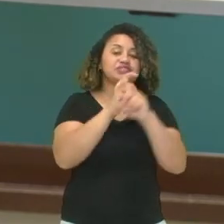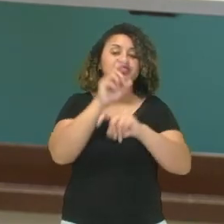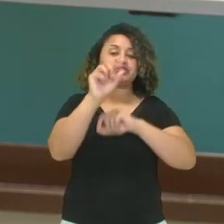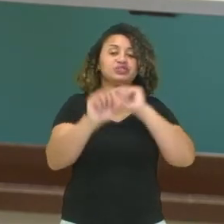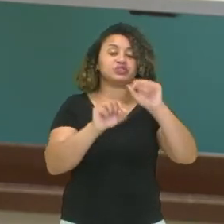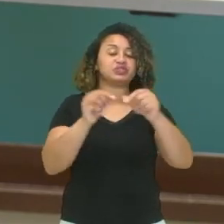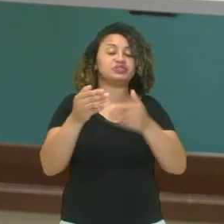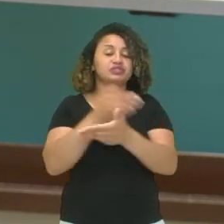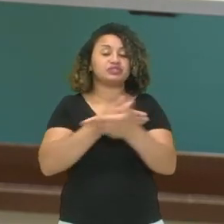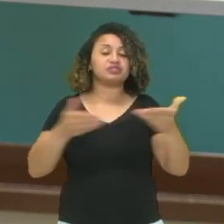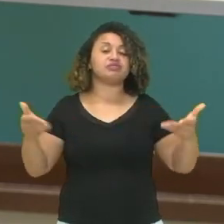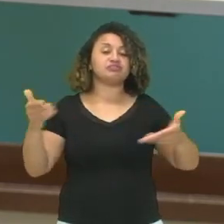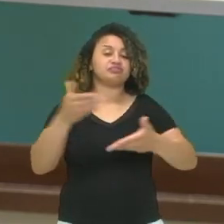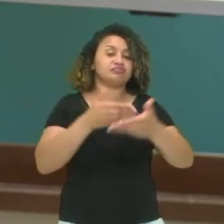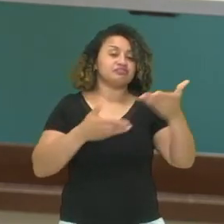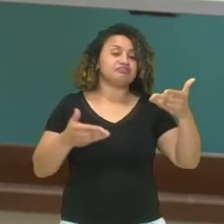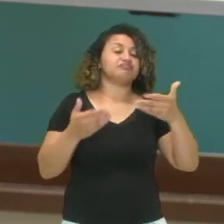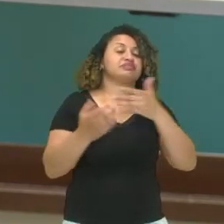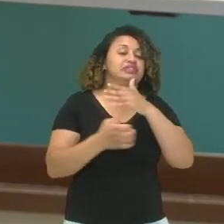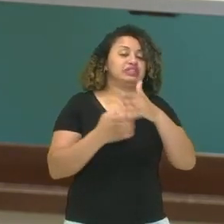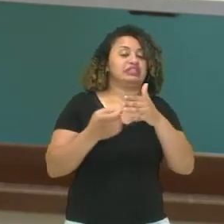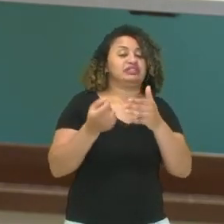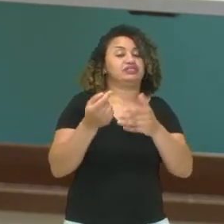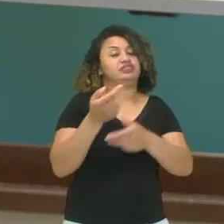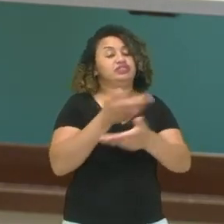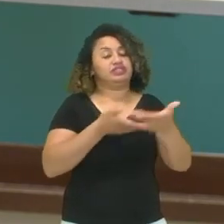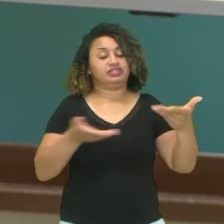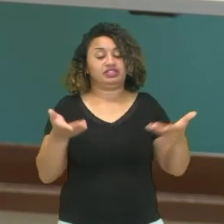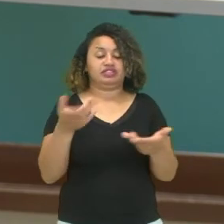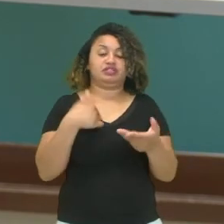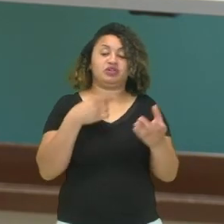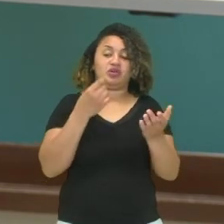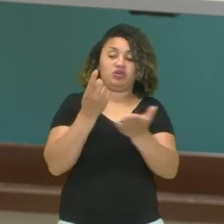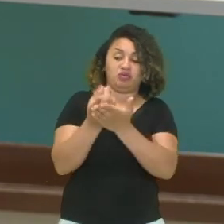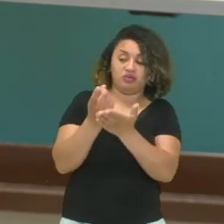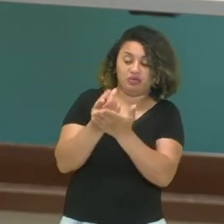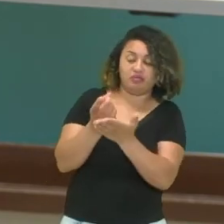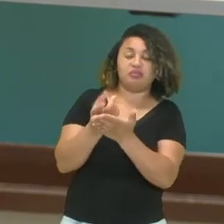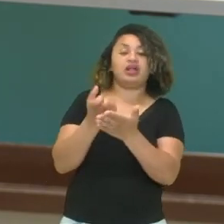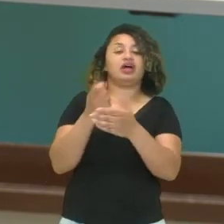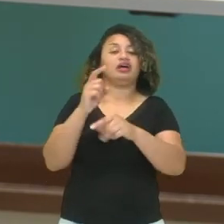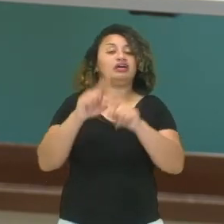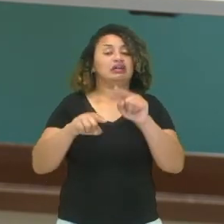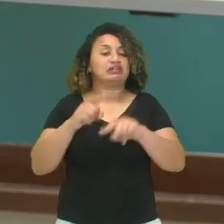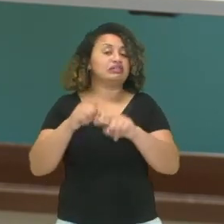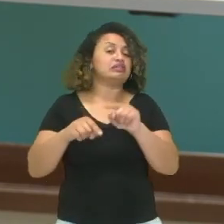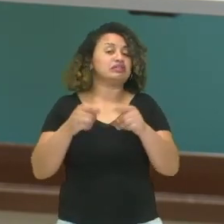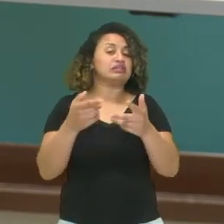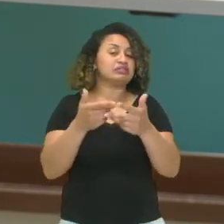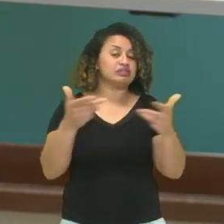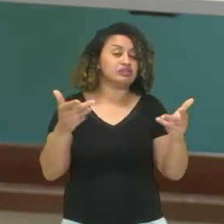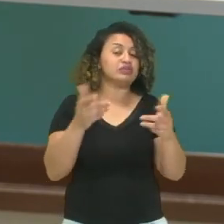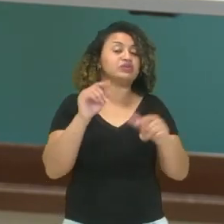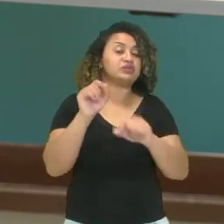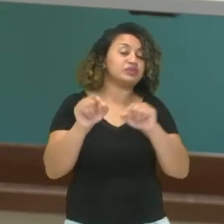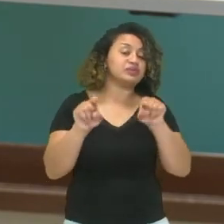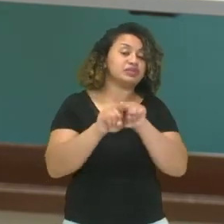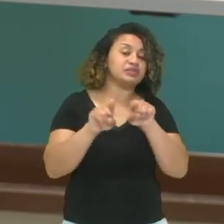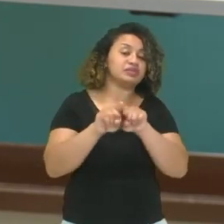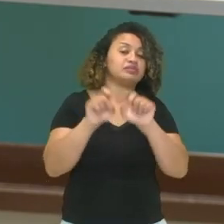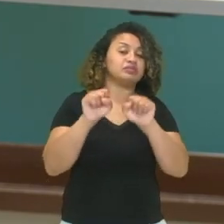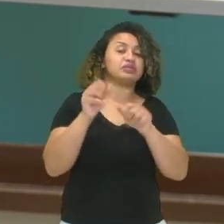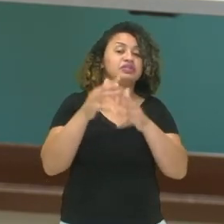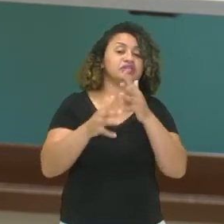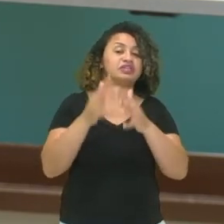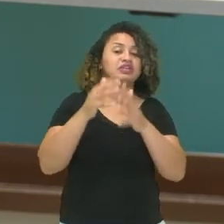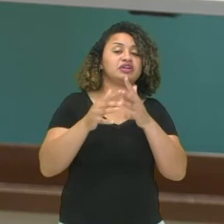chama do capital de giro da empresa, aquele dinheiro que ela precisa para comprar novos materiais e, consequentemente, pode atrapalhar